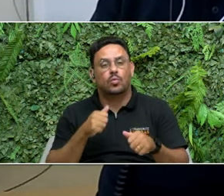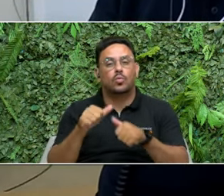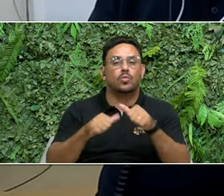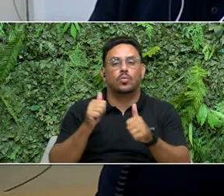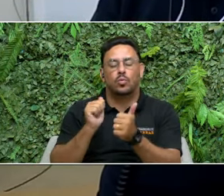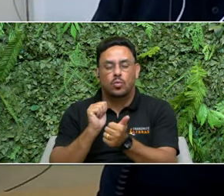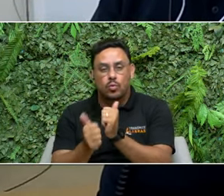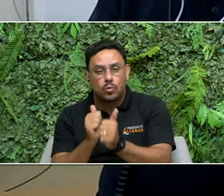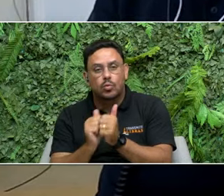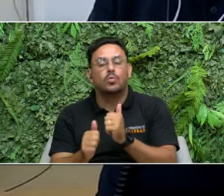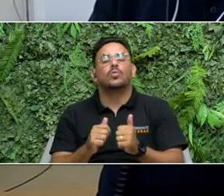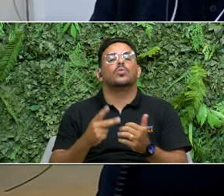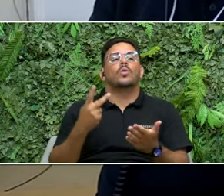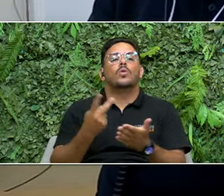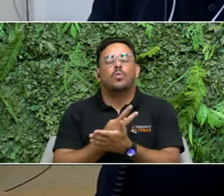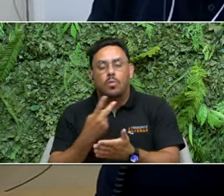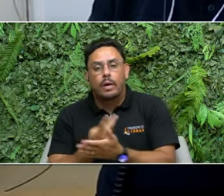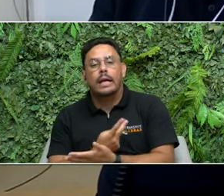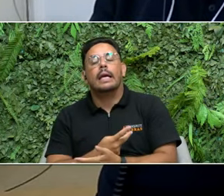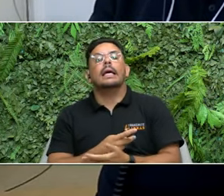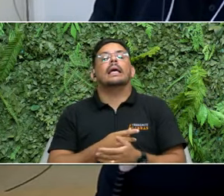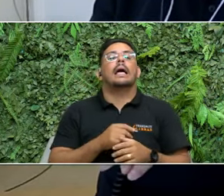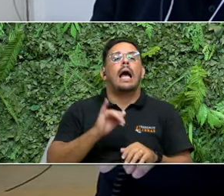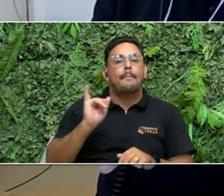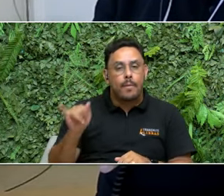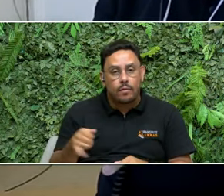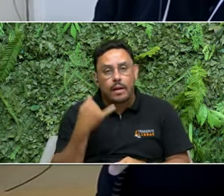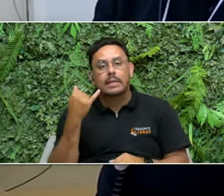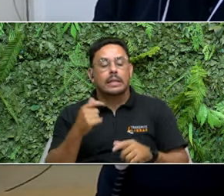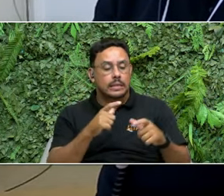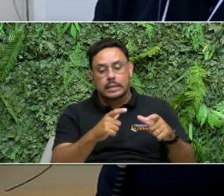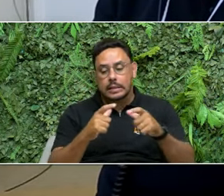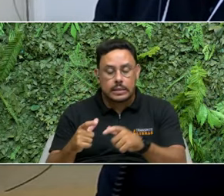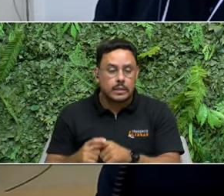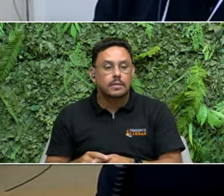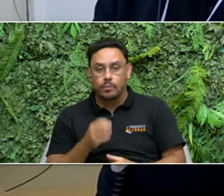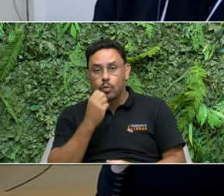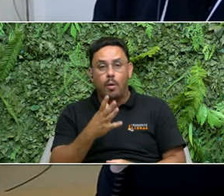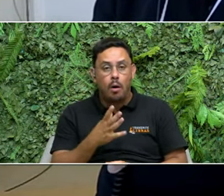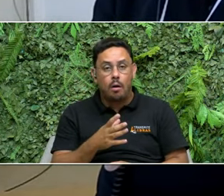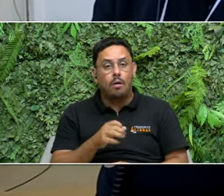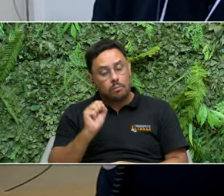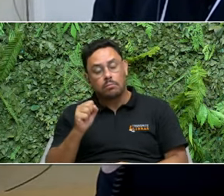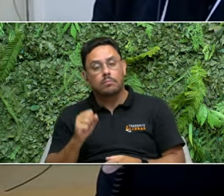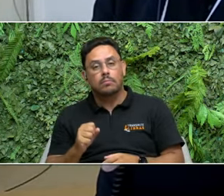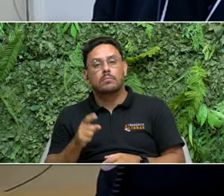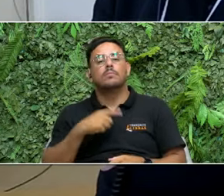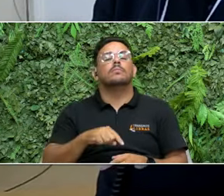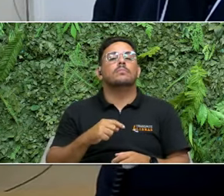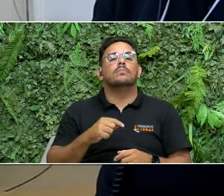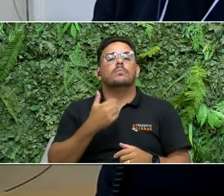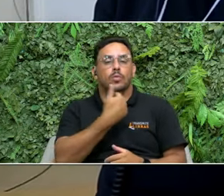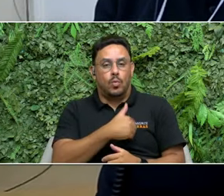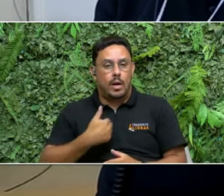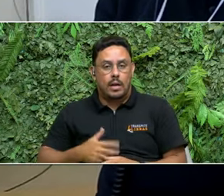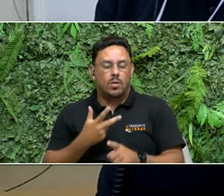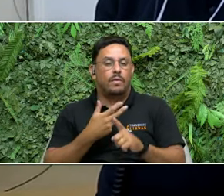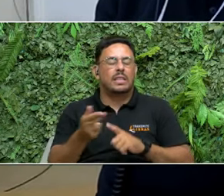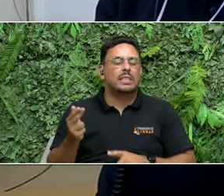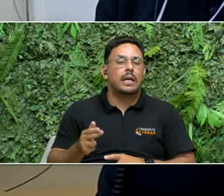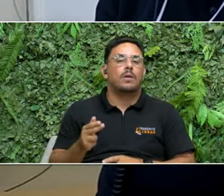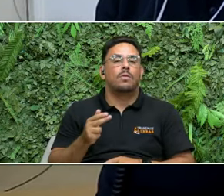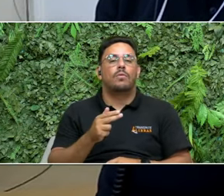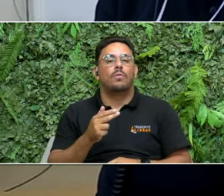jogando no contragolpe no erro do adversário tentando aproveitar o espaço do adversário foi muito eficiente é o Atlético venceu Flamengo